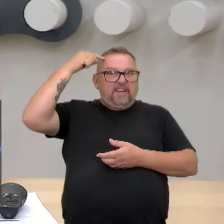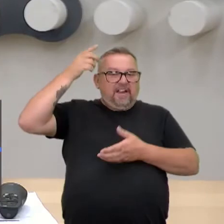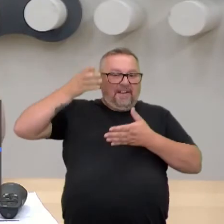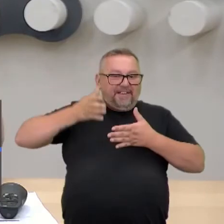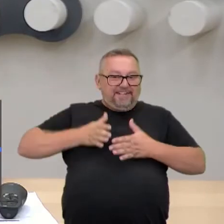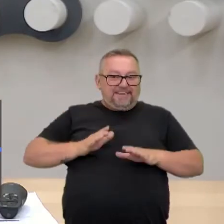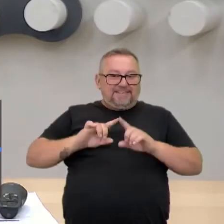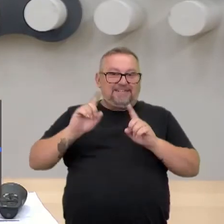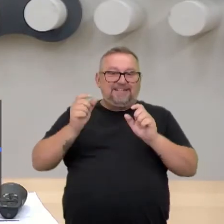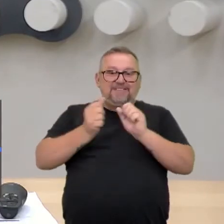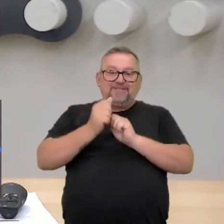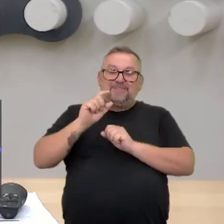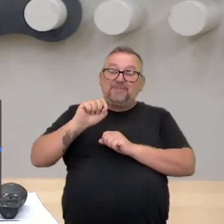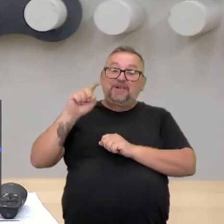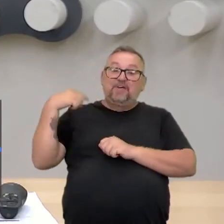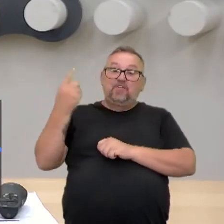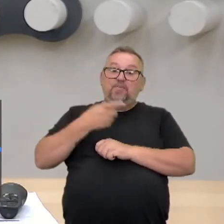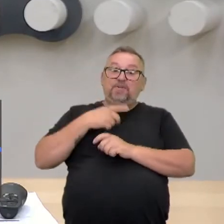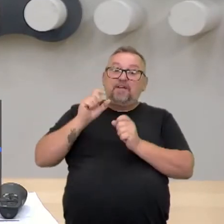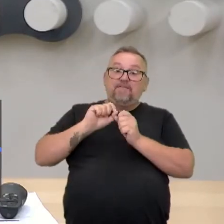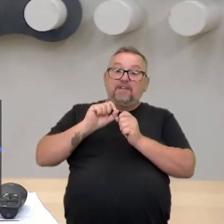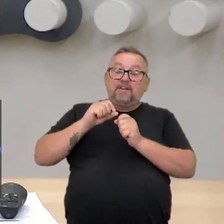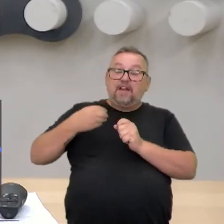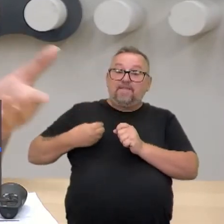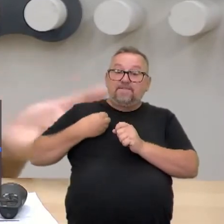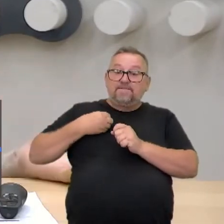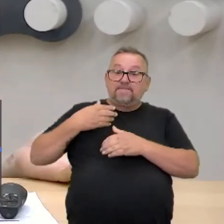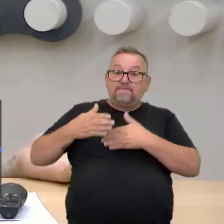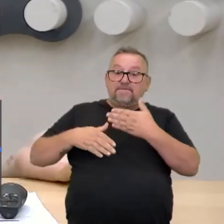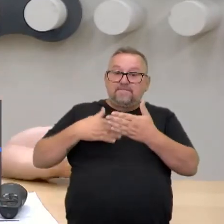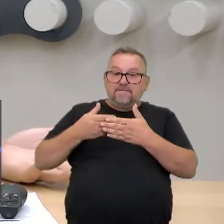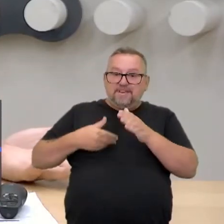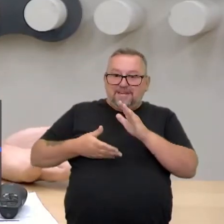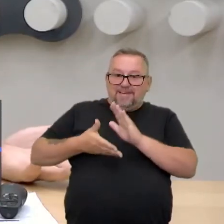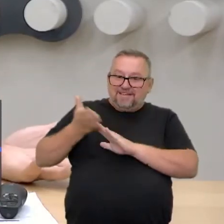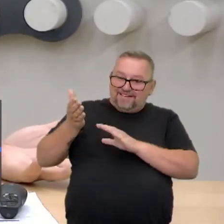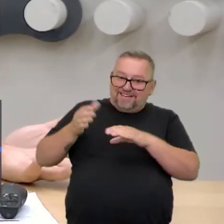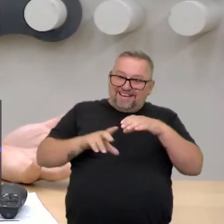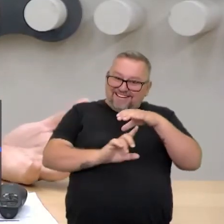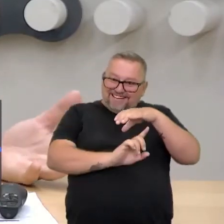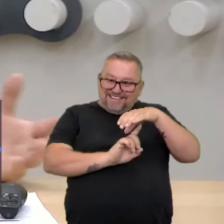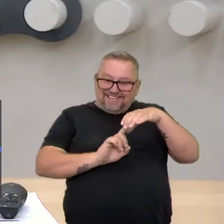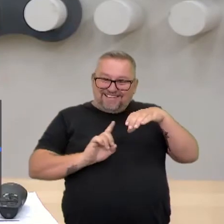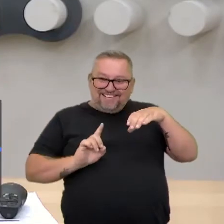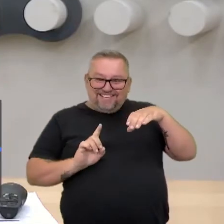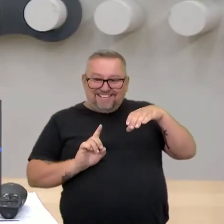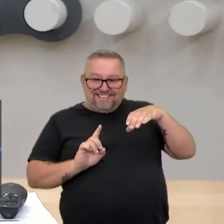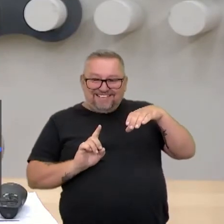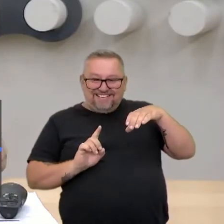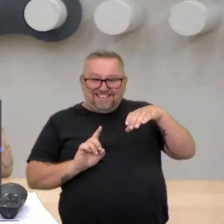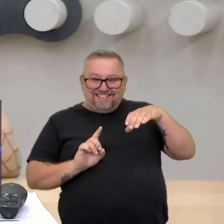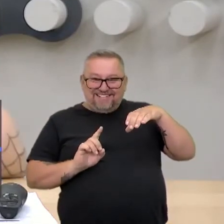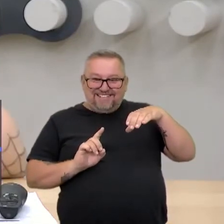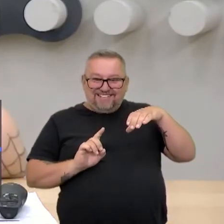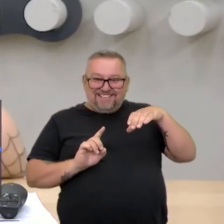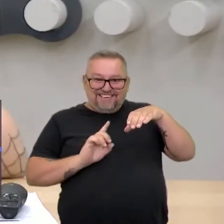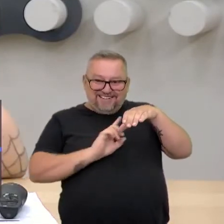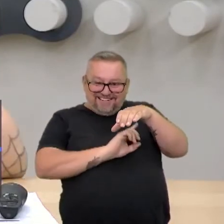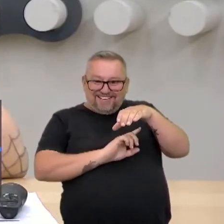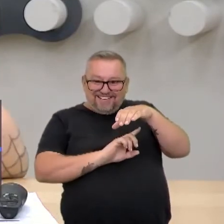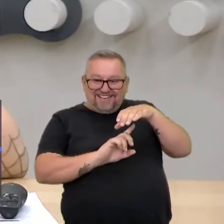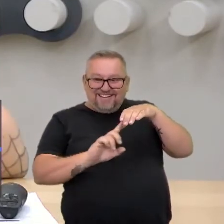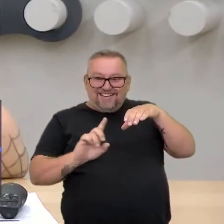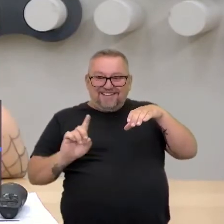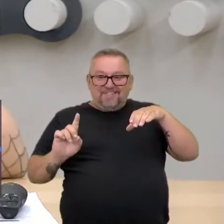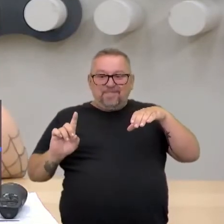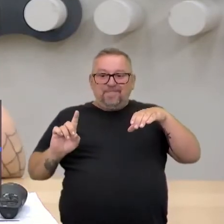e o que a gente precisaria fazer ao longo da nossa vida seria sair da caverna né usando aí a metáfora